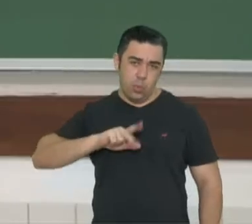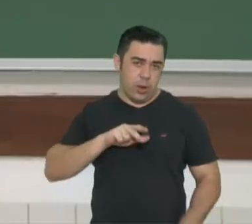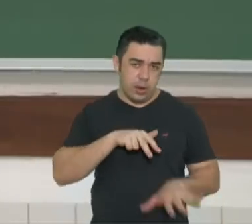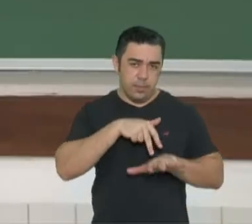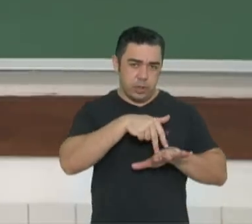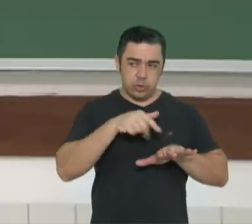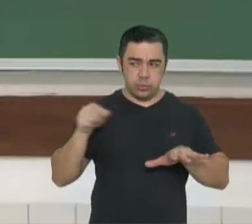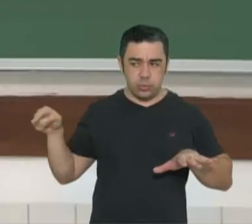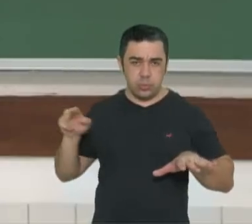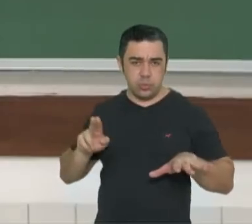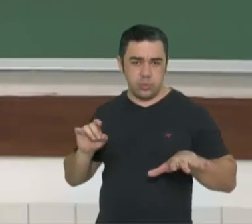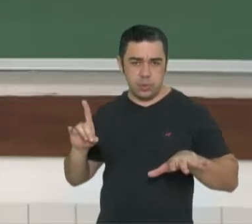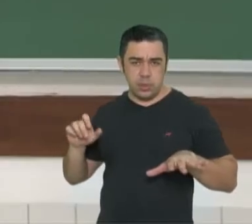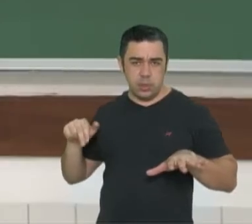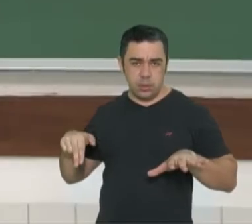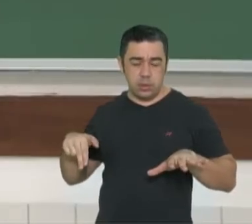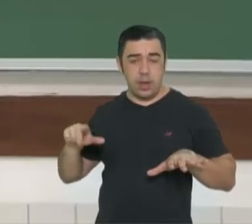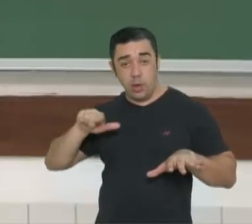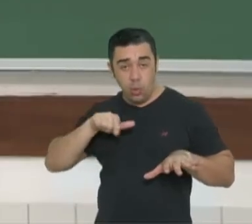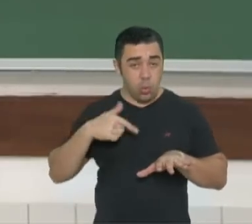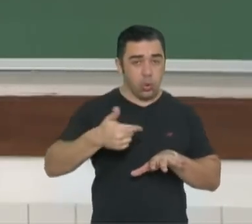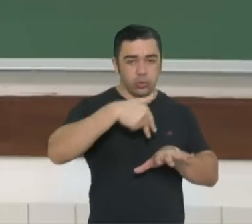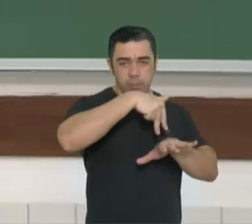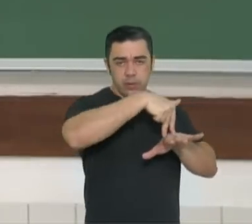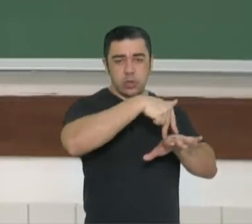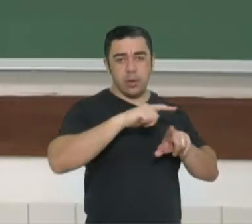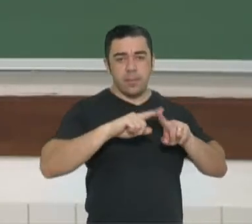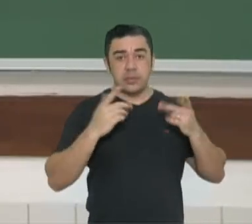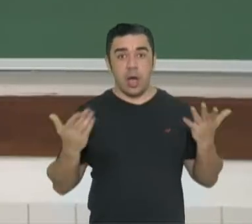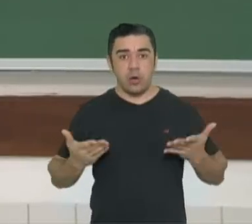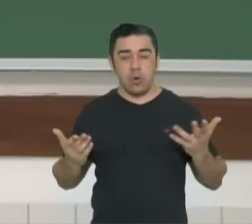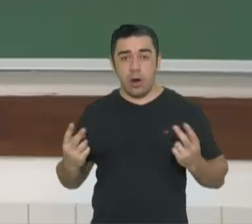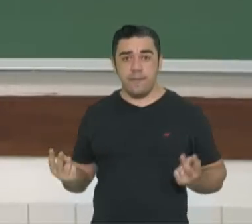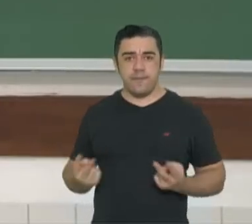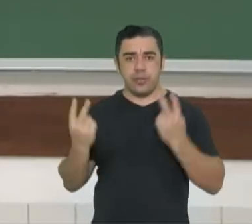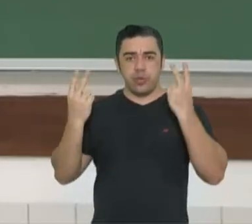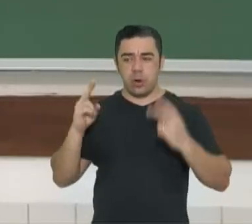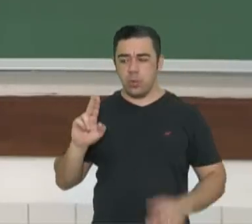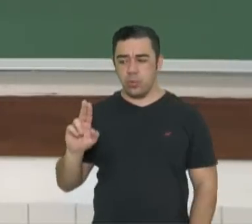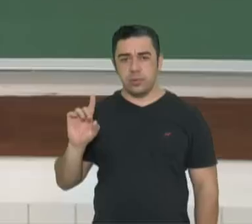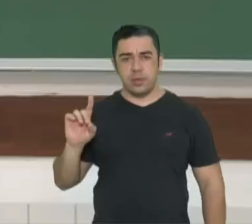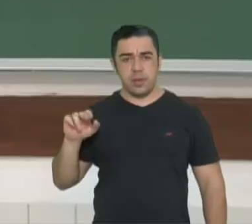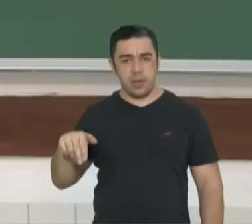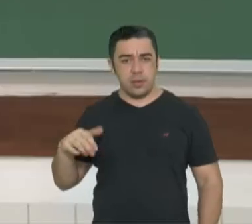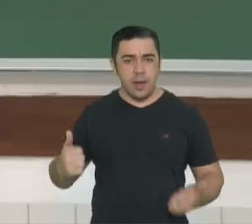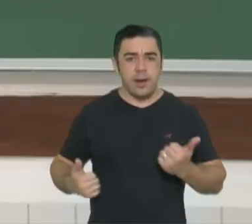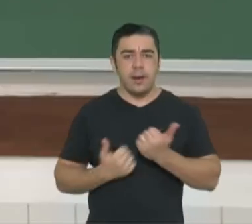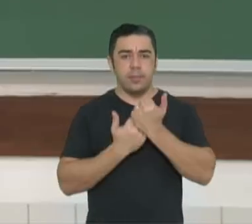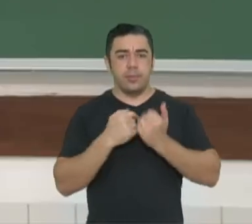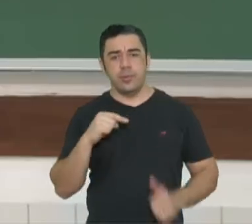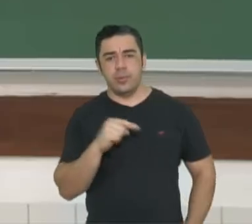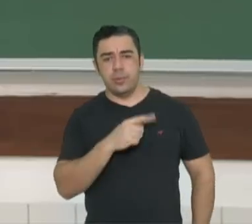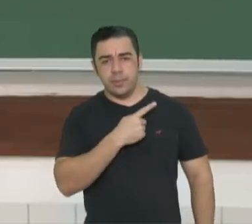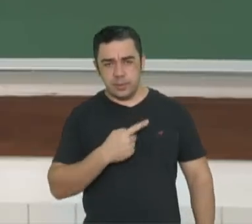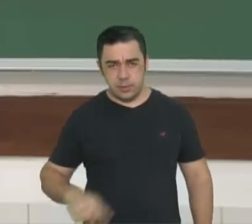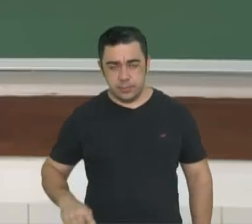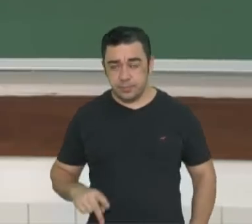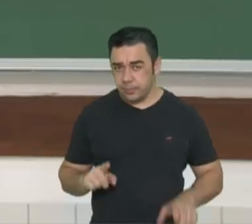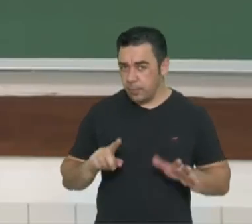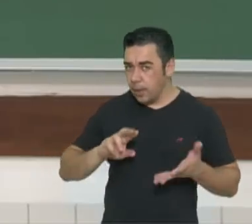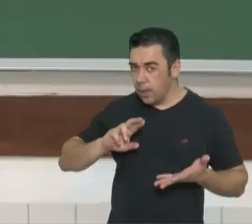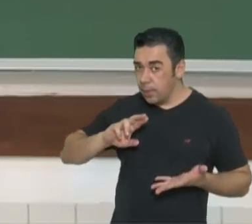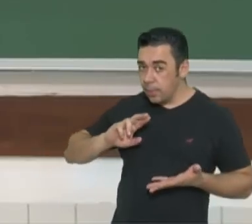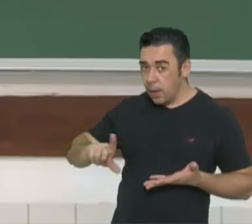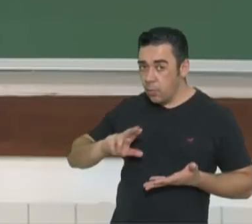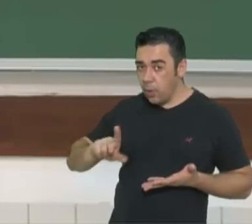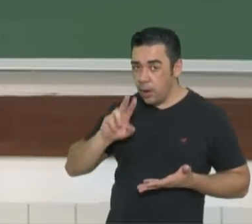partido menor, e a UDN então saiu vitoriosa agora, finalmente, apoiando o Jânio Quadros. Ele não era da UDN,